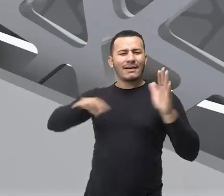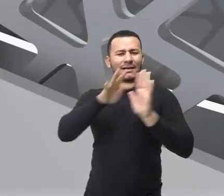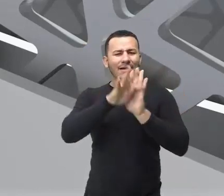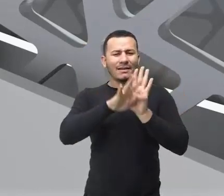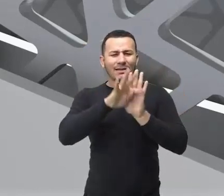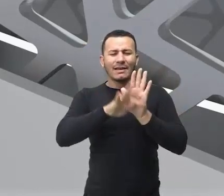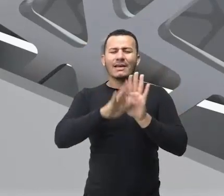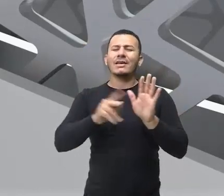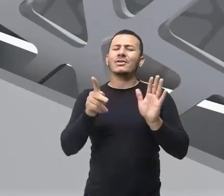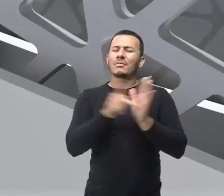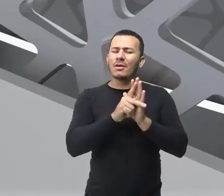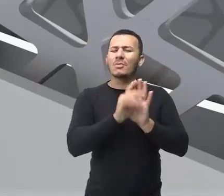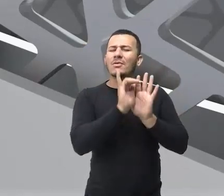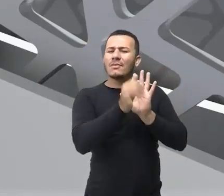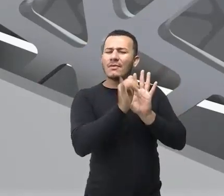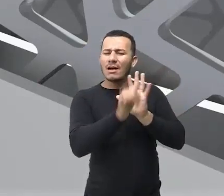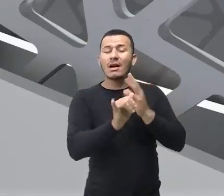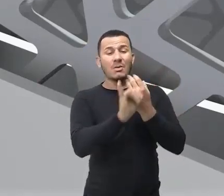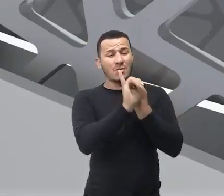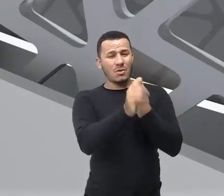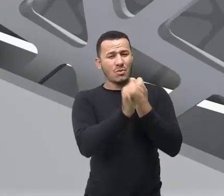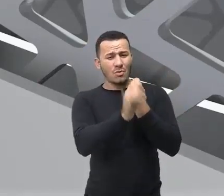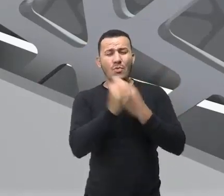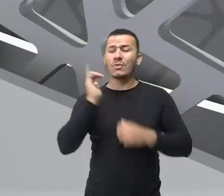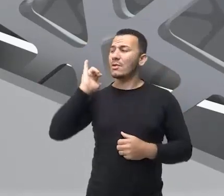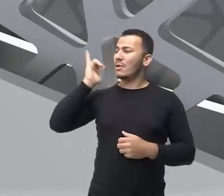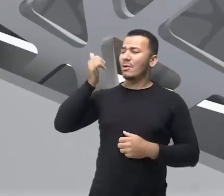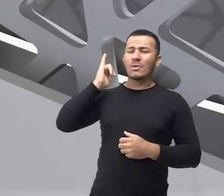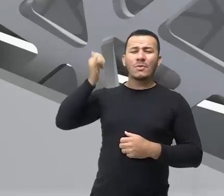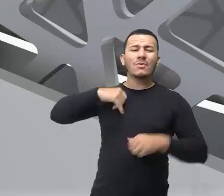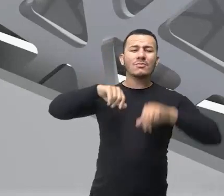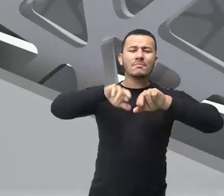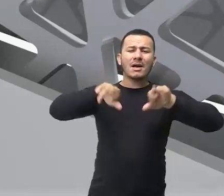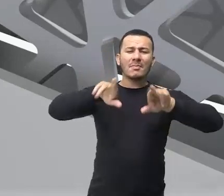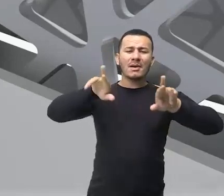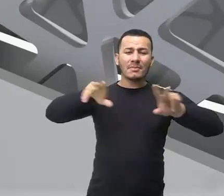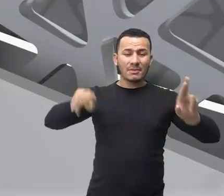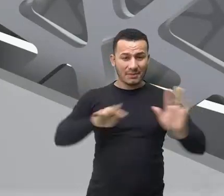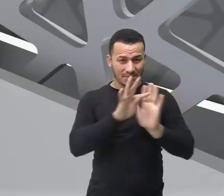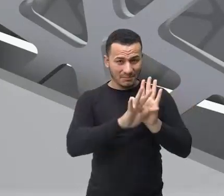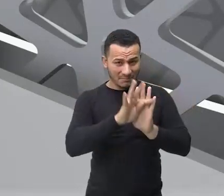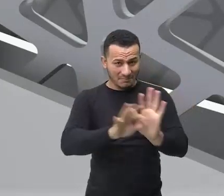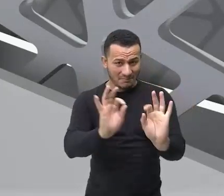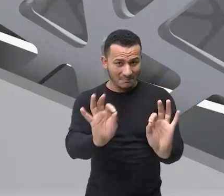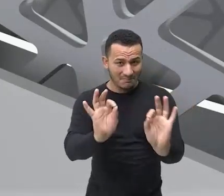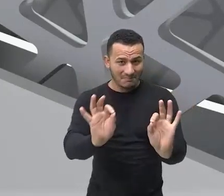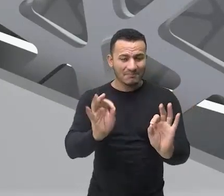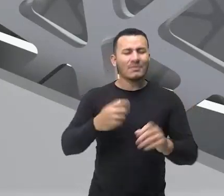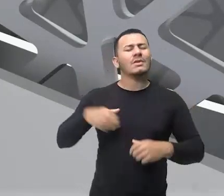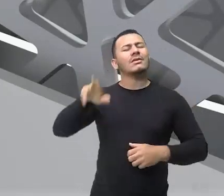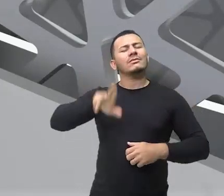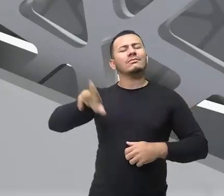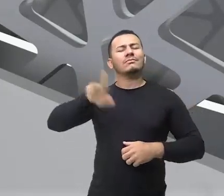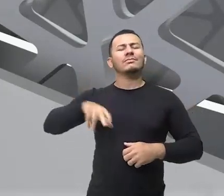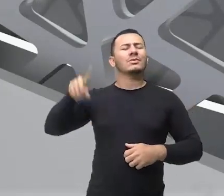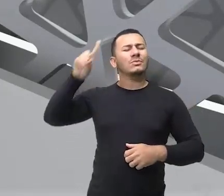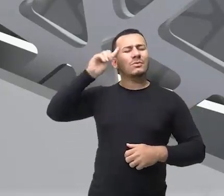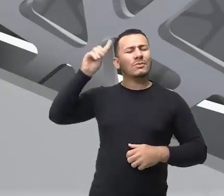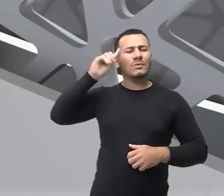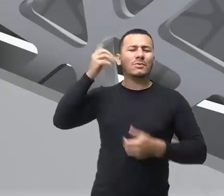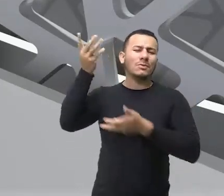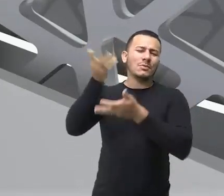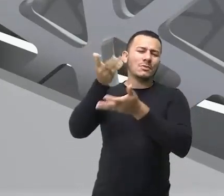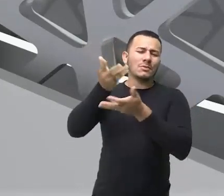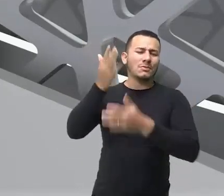fábulas, resumos, crônicas, contos e tantos outros textos que nós utilizamos no nosso dia a